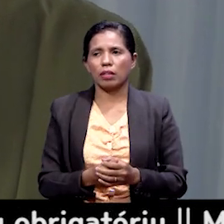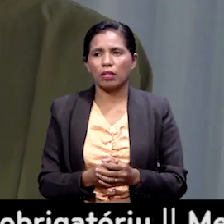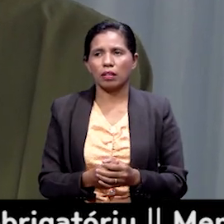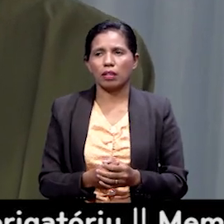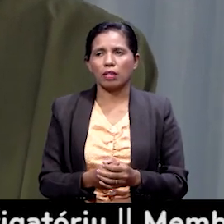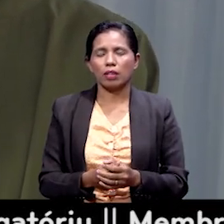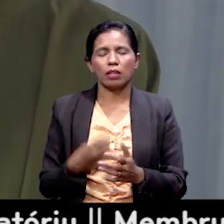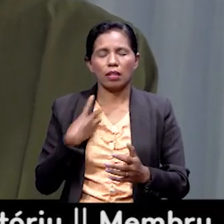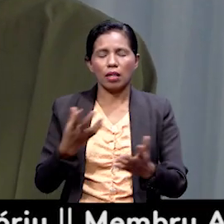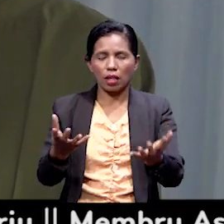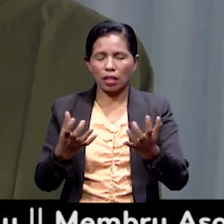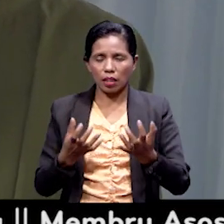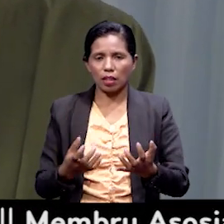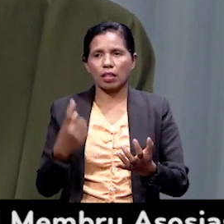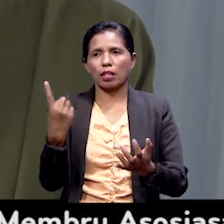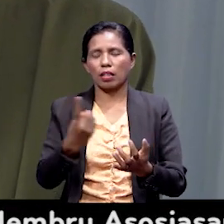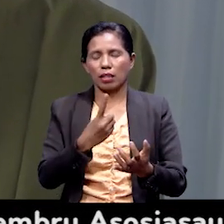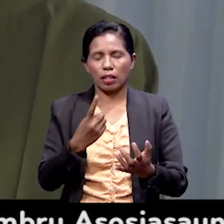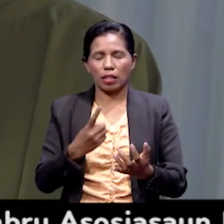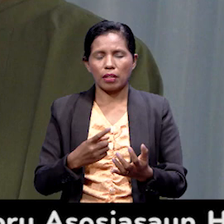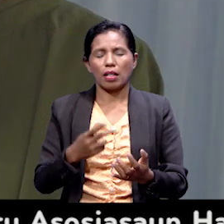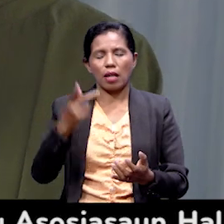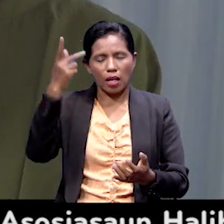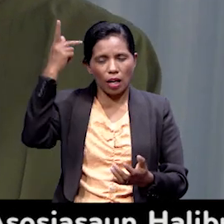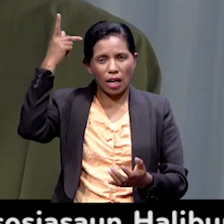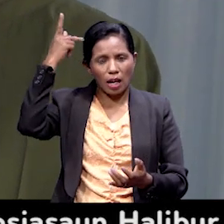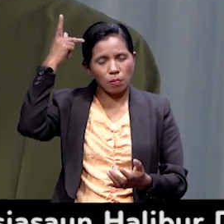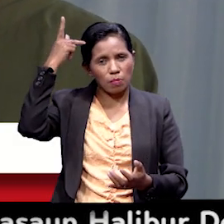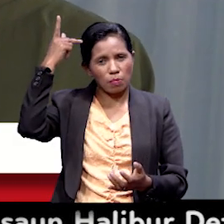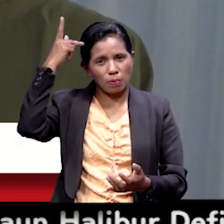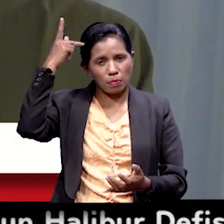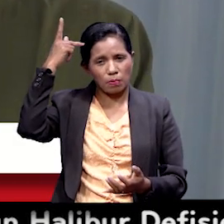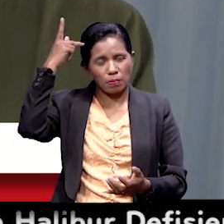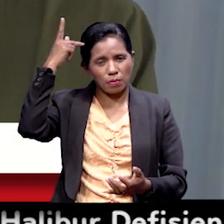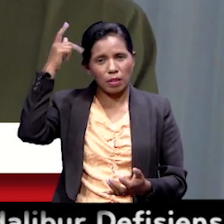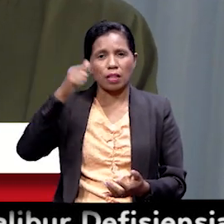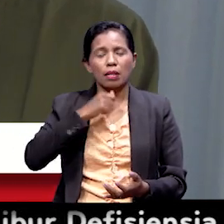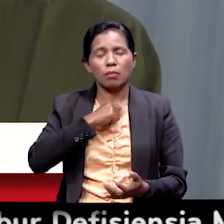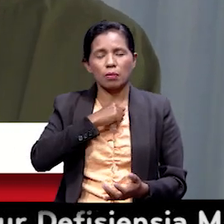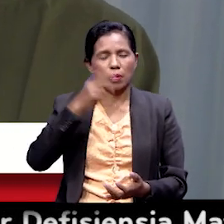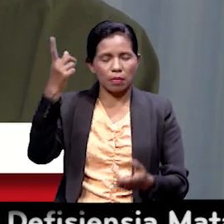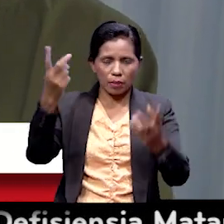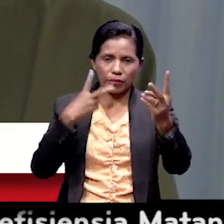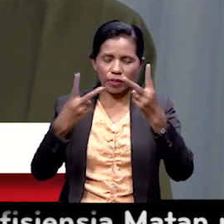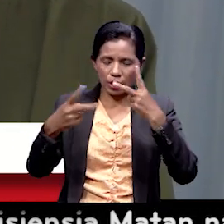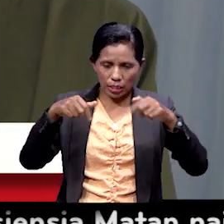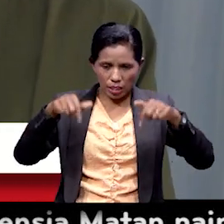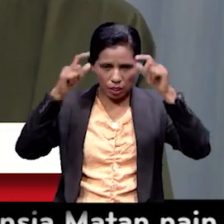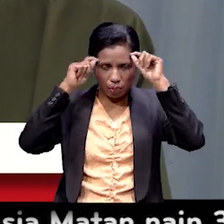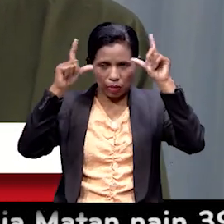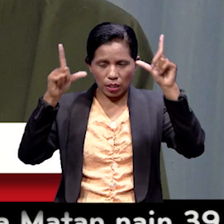firme de vir aqui e fazer uma visita a Timor-Leste o quanto antes